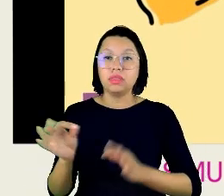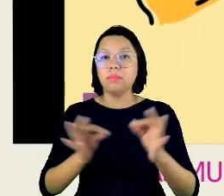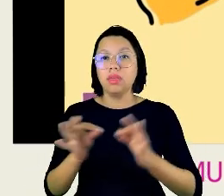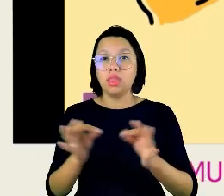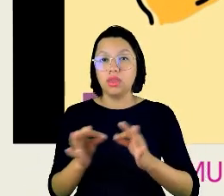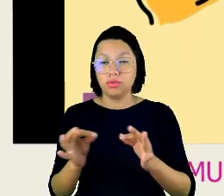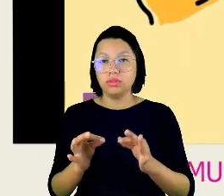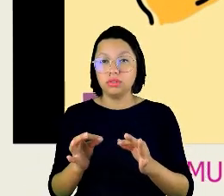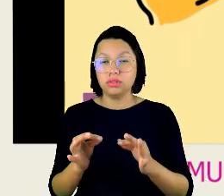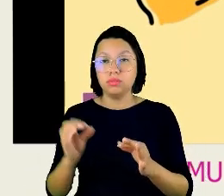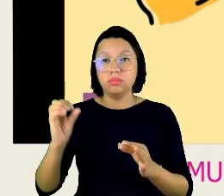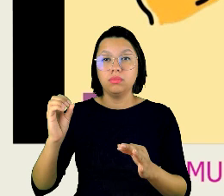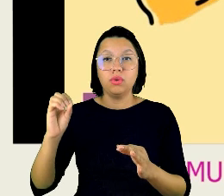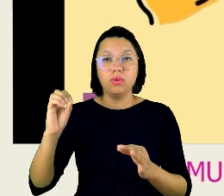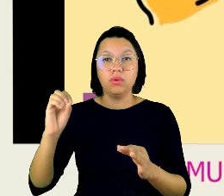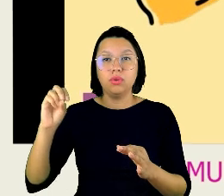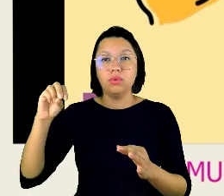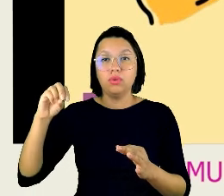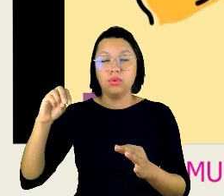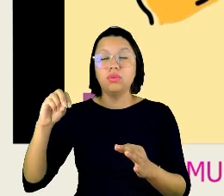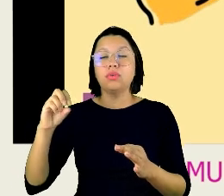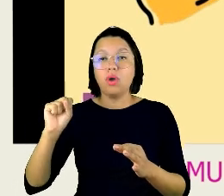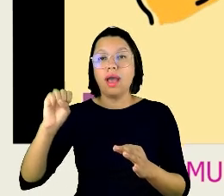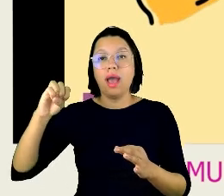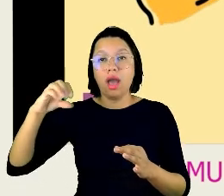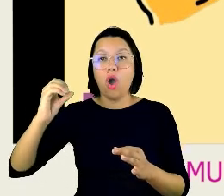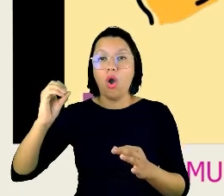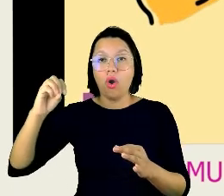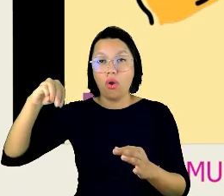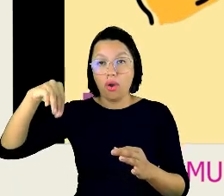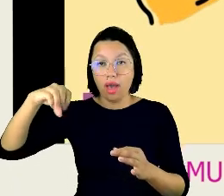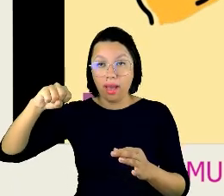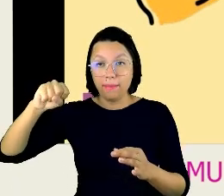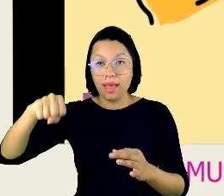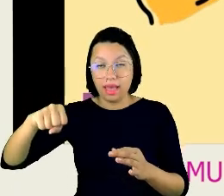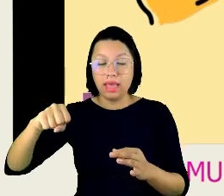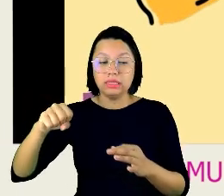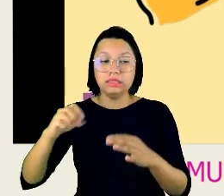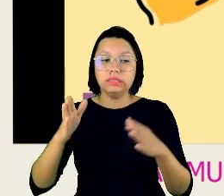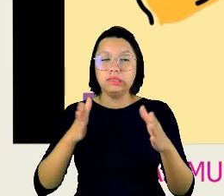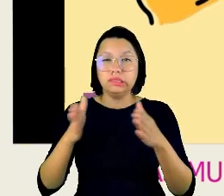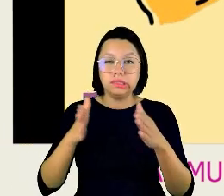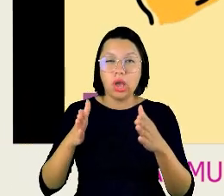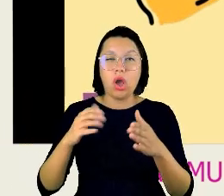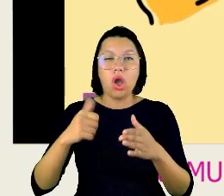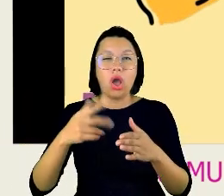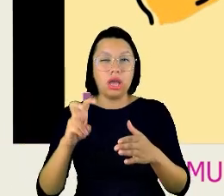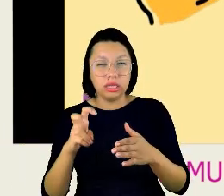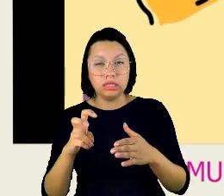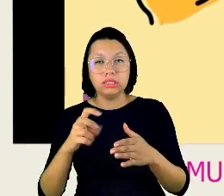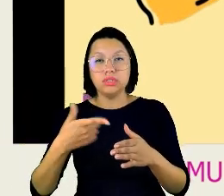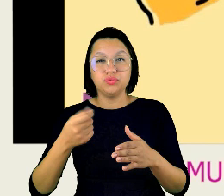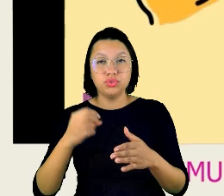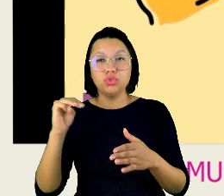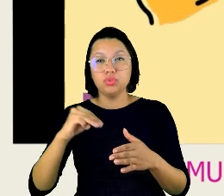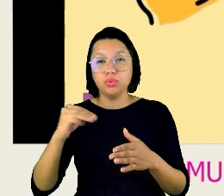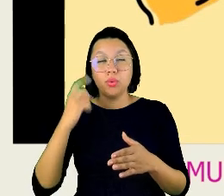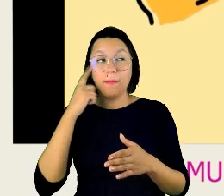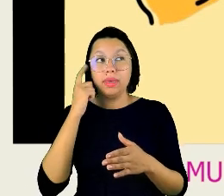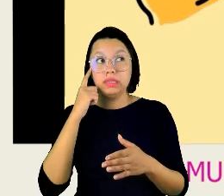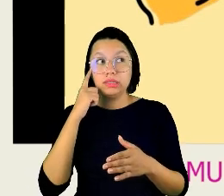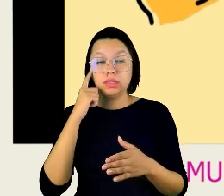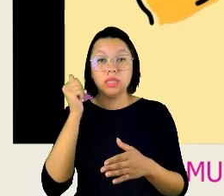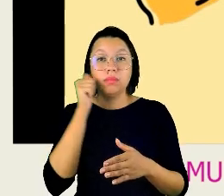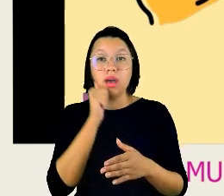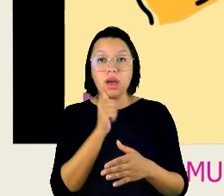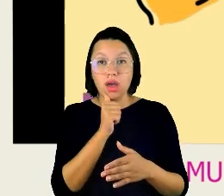Organização Mundial da Saúde e outros, né, parâmetros, demandaria entre 15 e 20 minutos, né? E pensando uma mulher grávida, né,